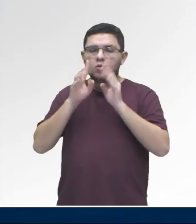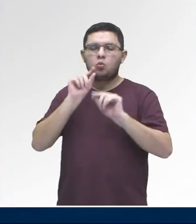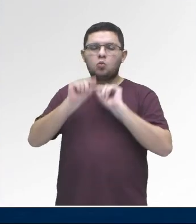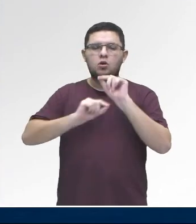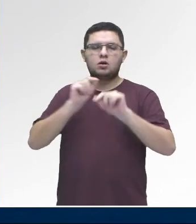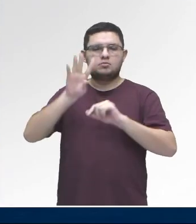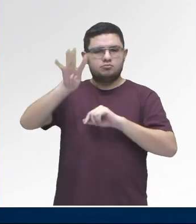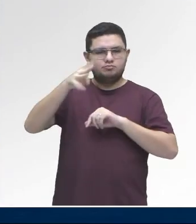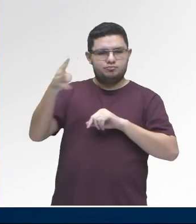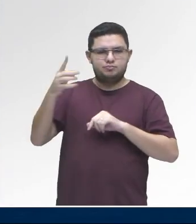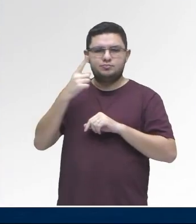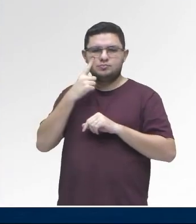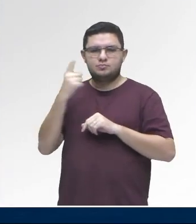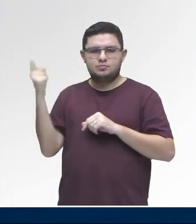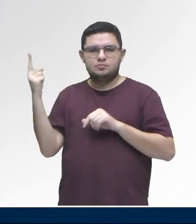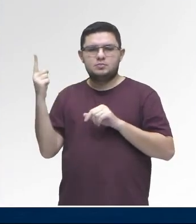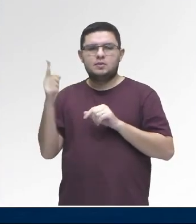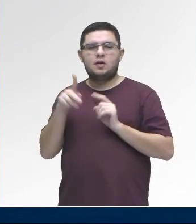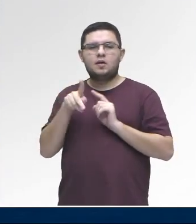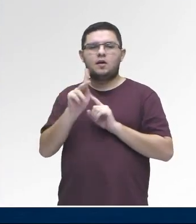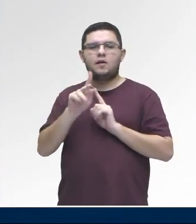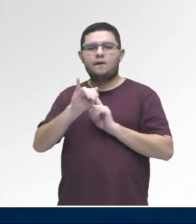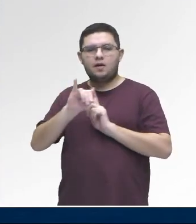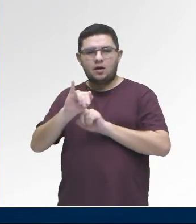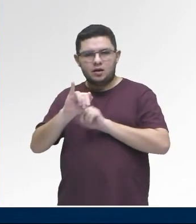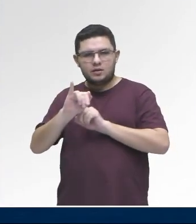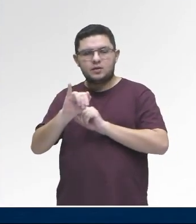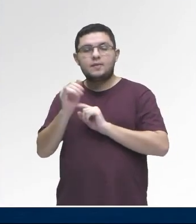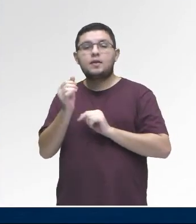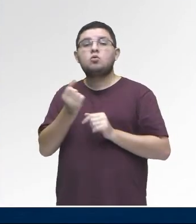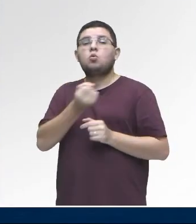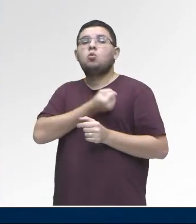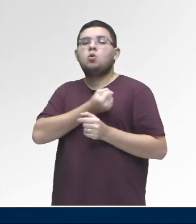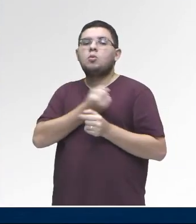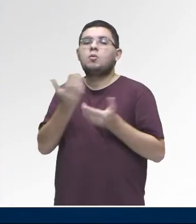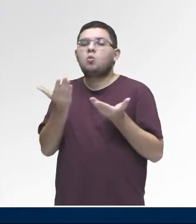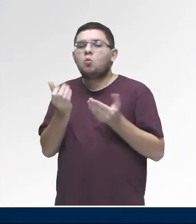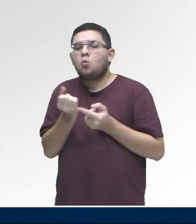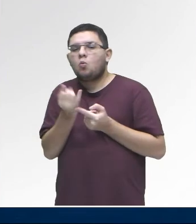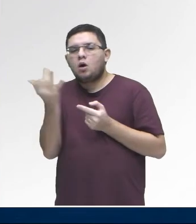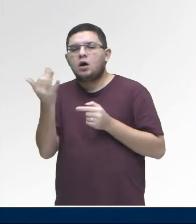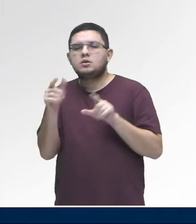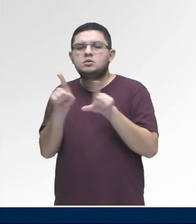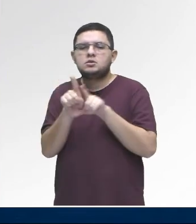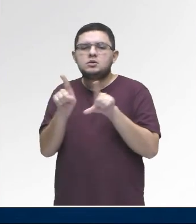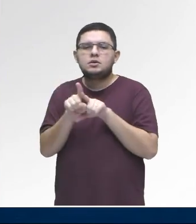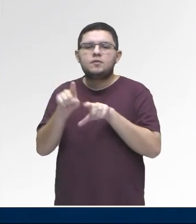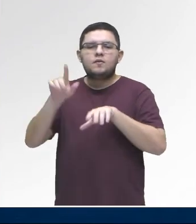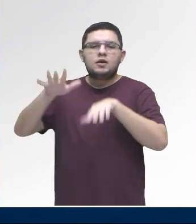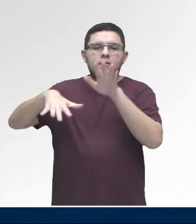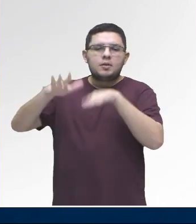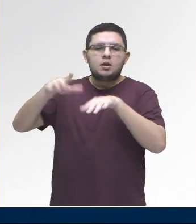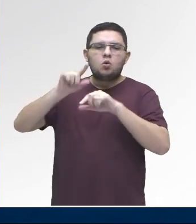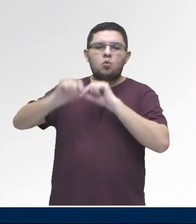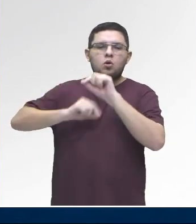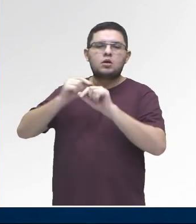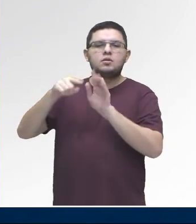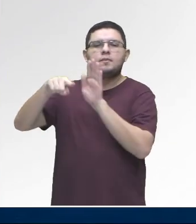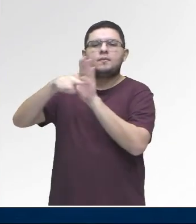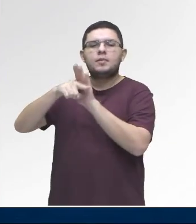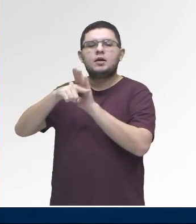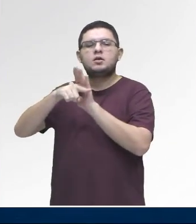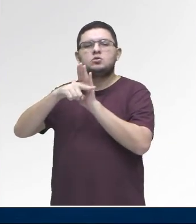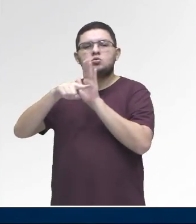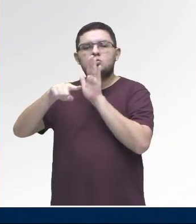baseada nos valores das constantes de ionização